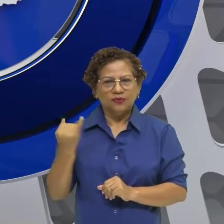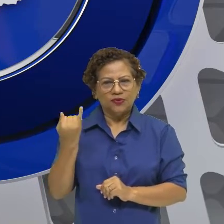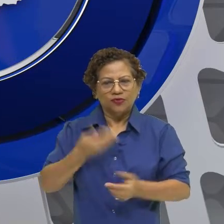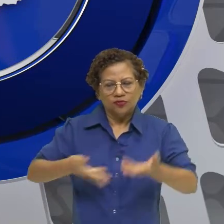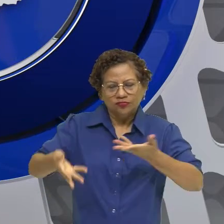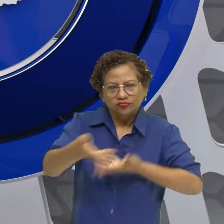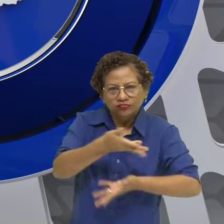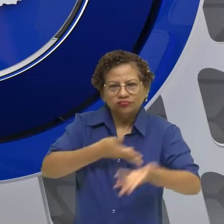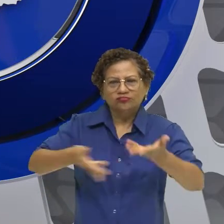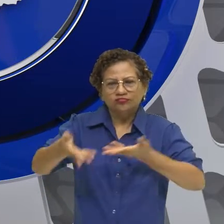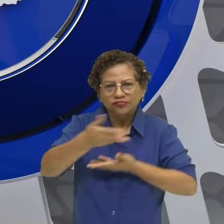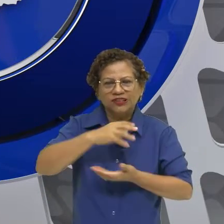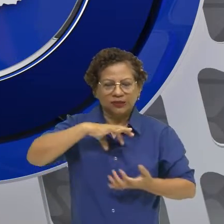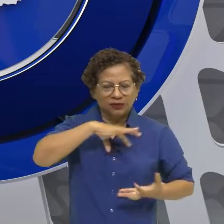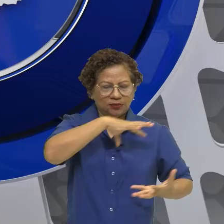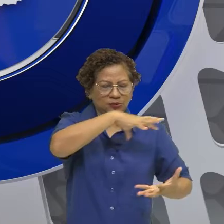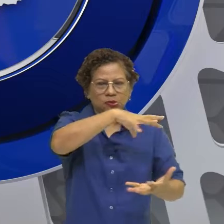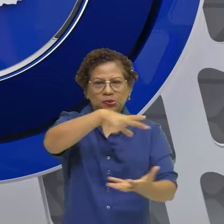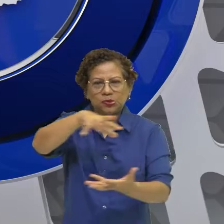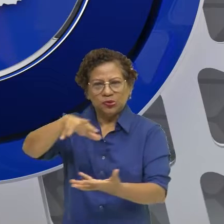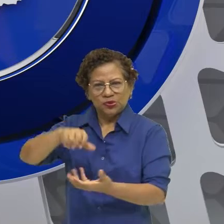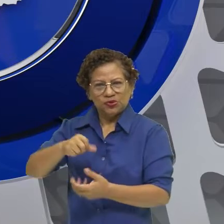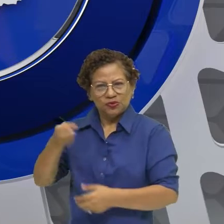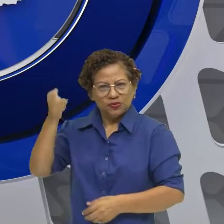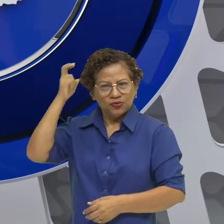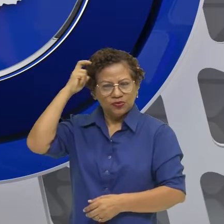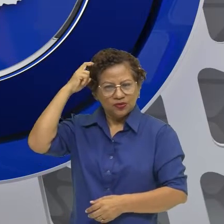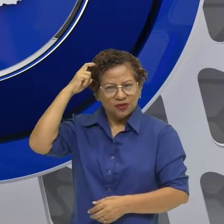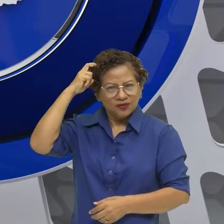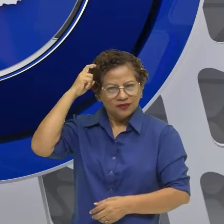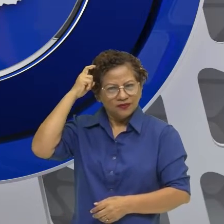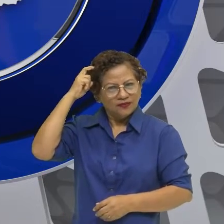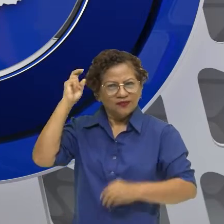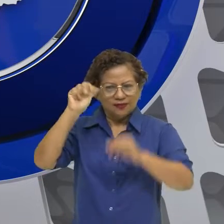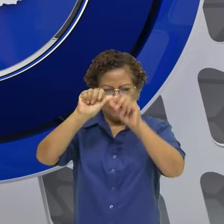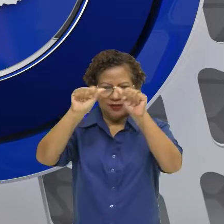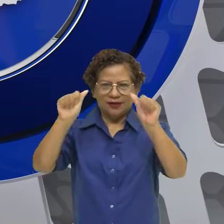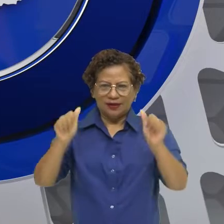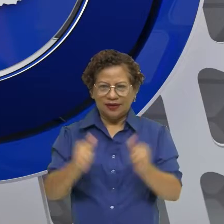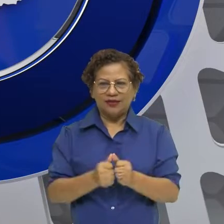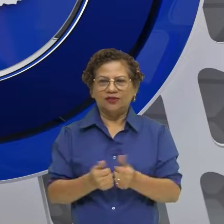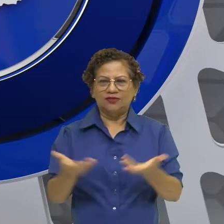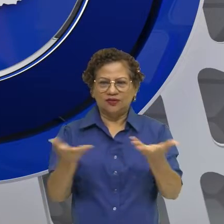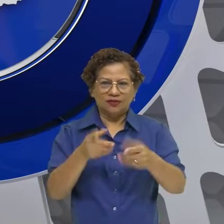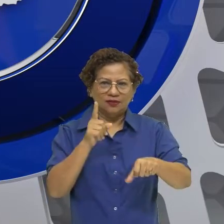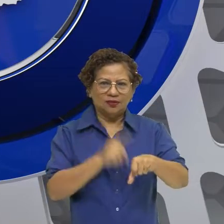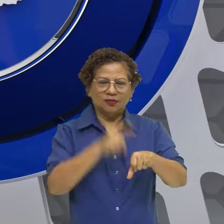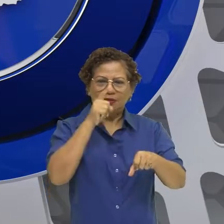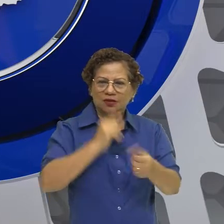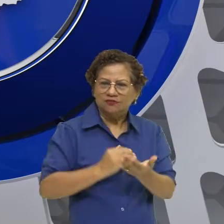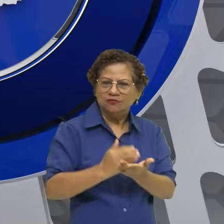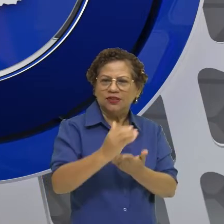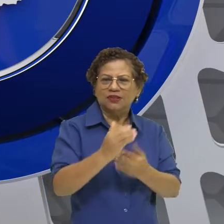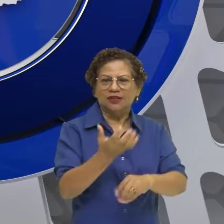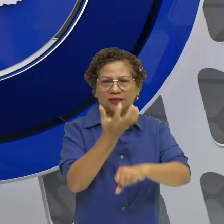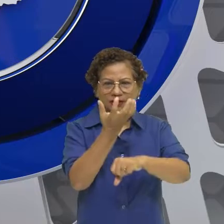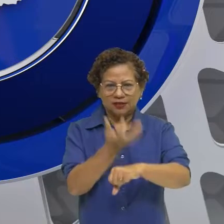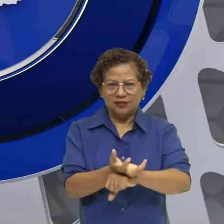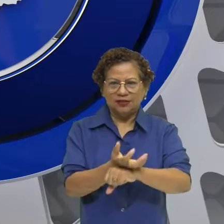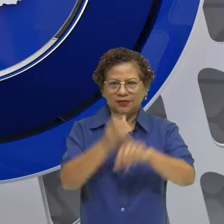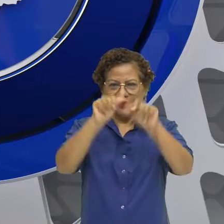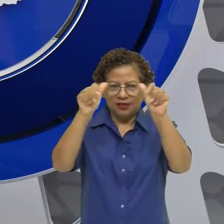desse mundo cultural que envolve a arte. Então, nós estamos aqui, nesse momento, iniciando esse componente